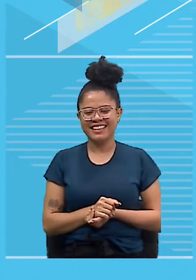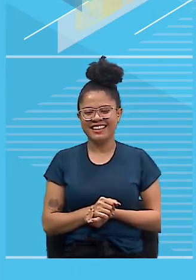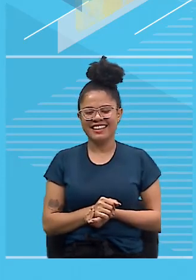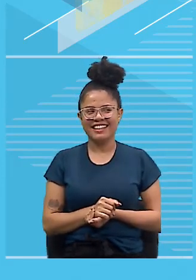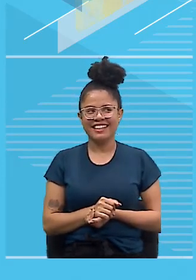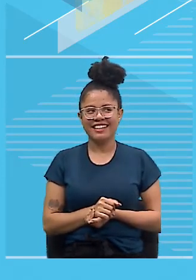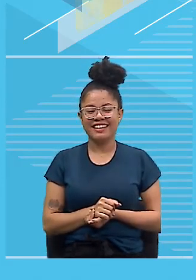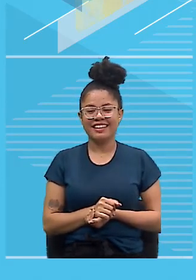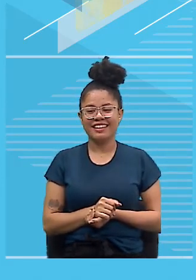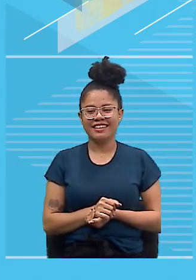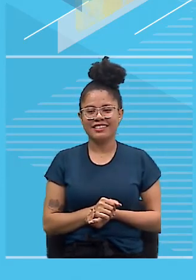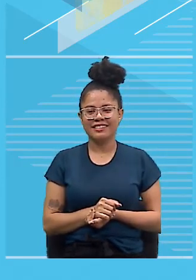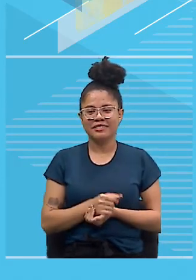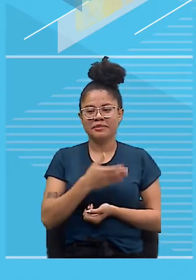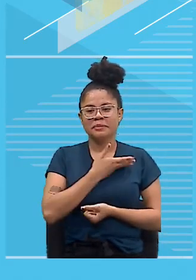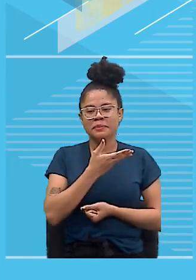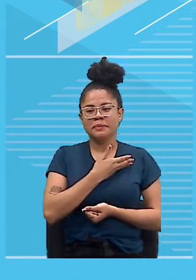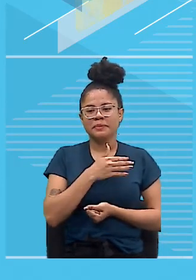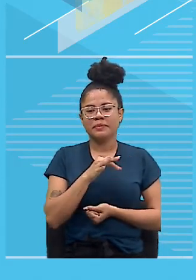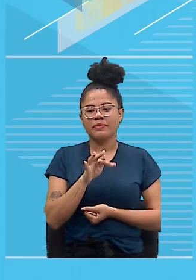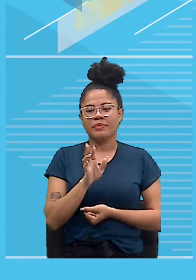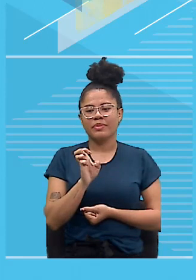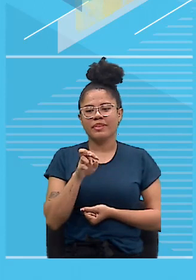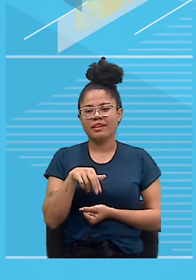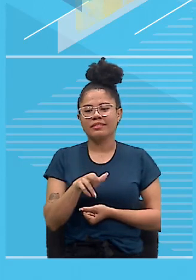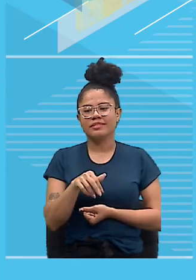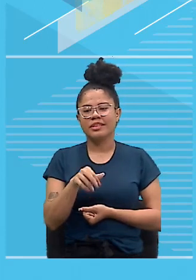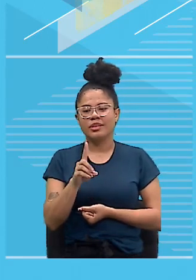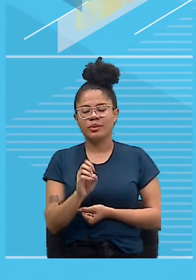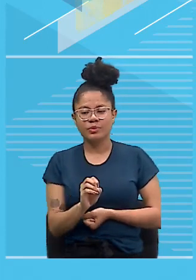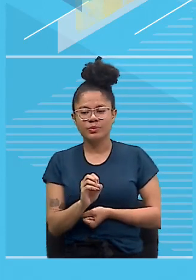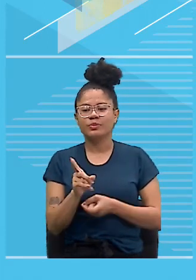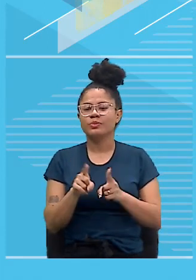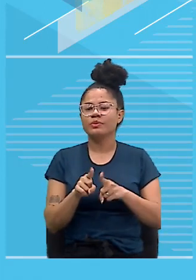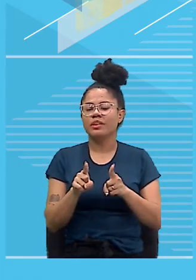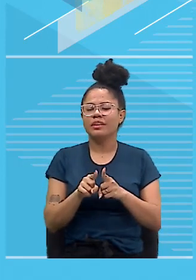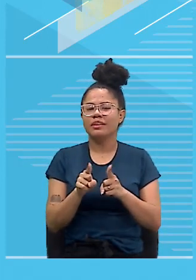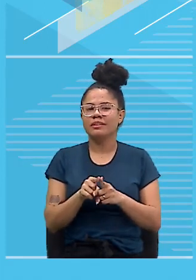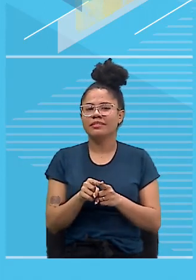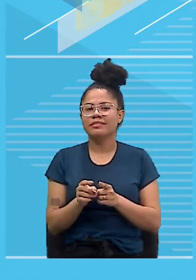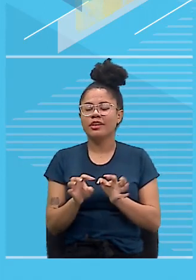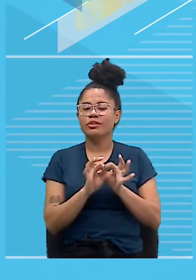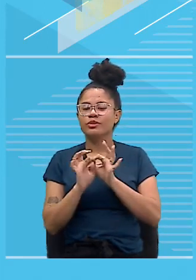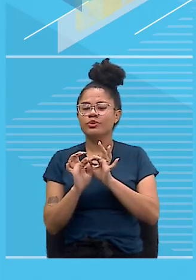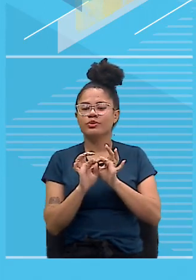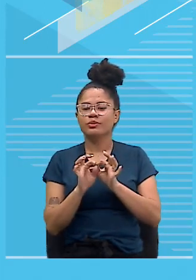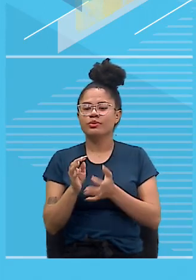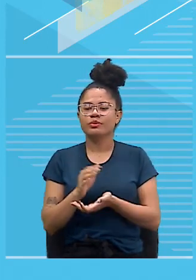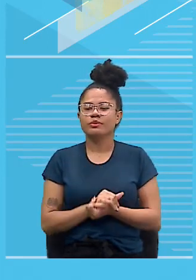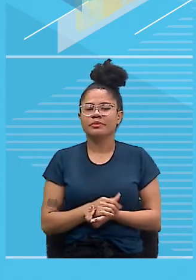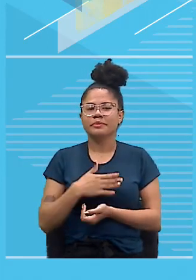Olha o Fernando Rapaz meu amigo Fernando tá na área Fernando vai também Fernando meu amigo velho tem que ir comigo meu lindo diretor de